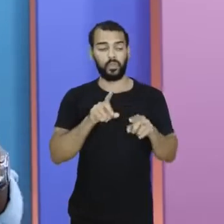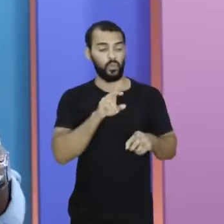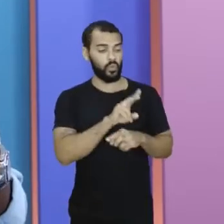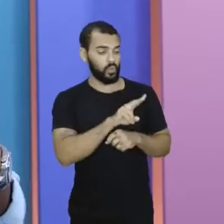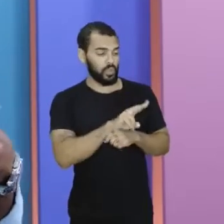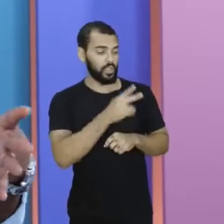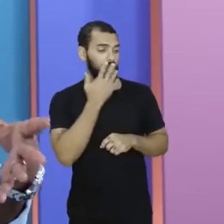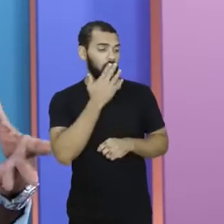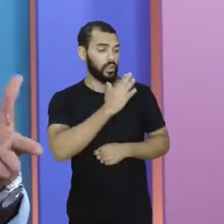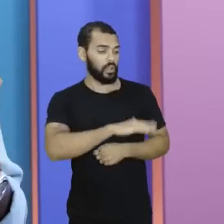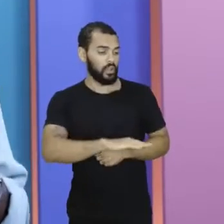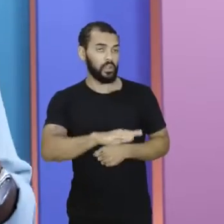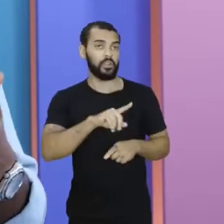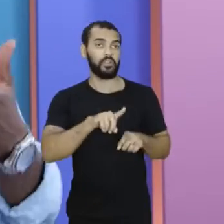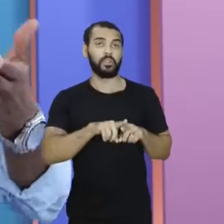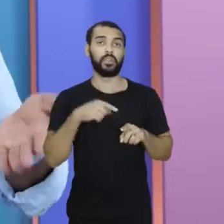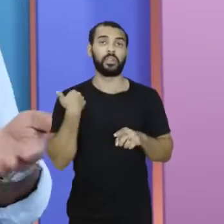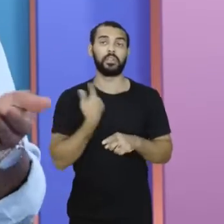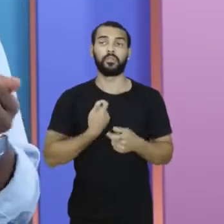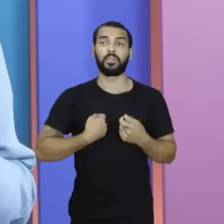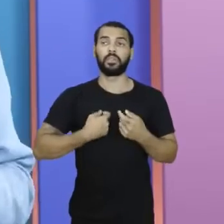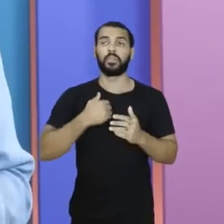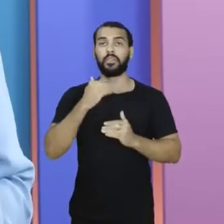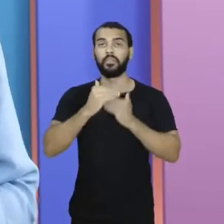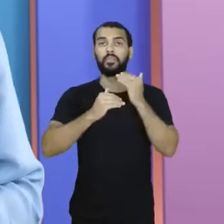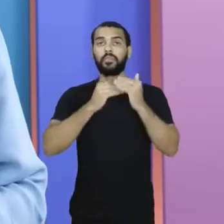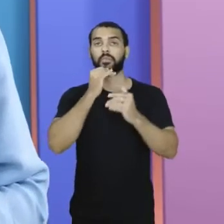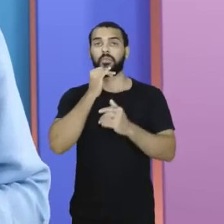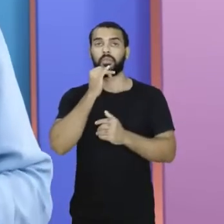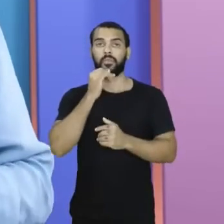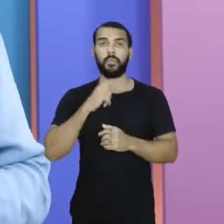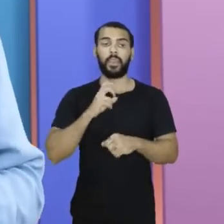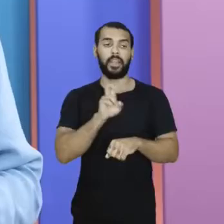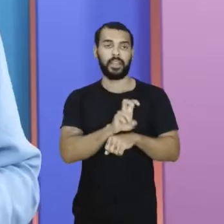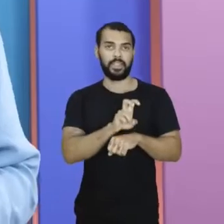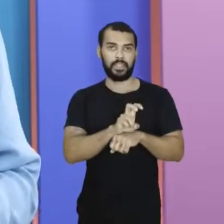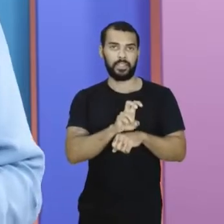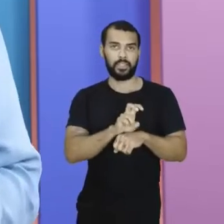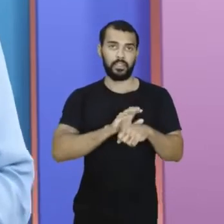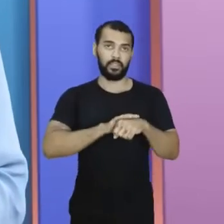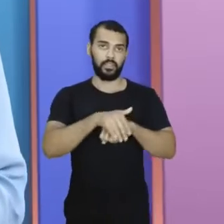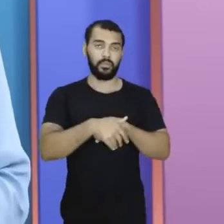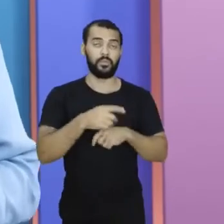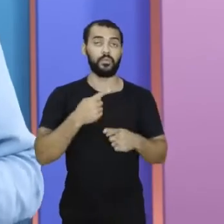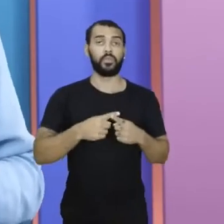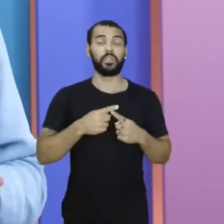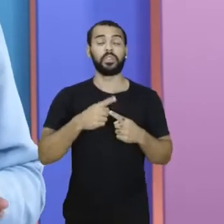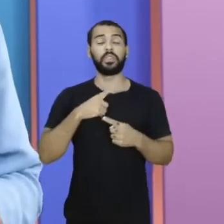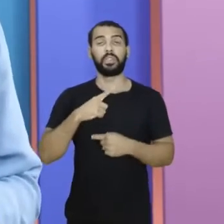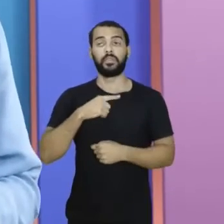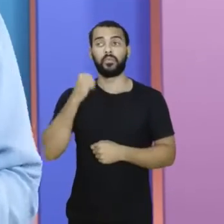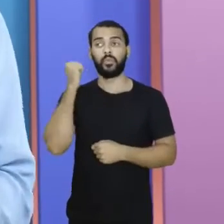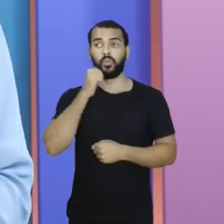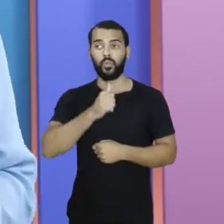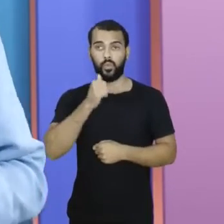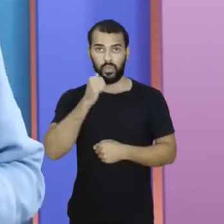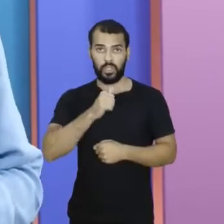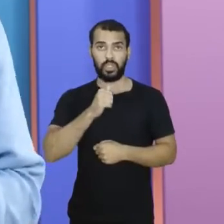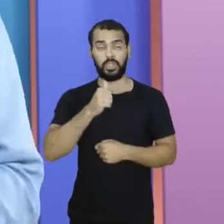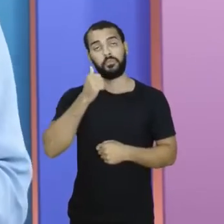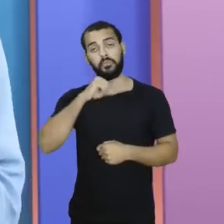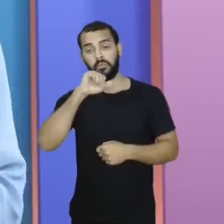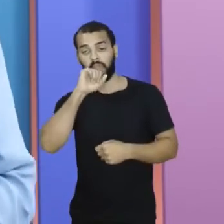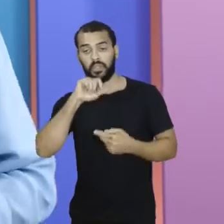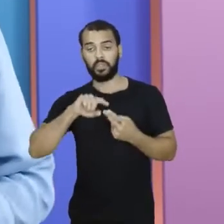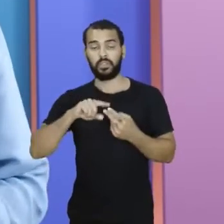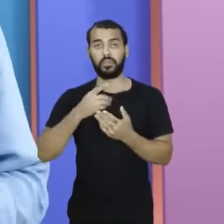crianças. A gente precisa avançar em coisas como, por exemplo, creche noturna. A gente tem mulheres que são mães, mulheres que estudam,